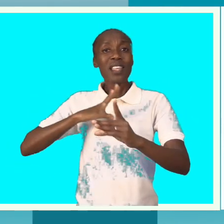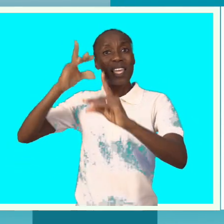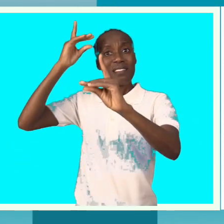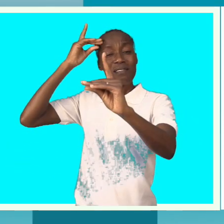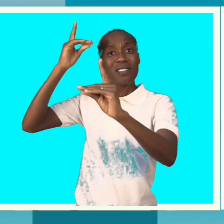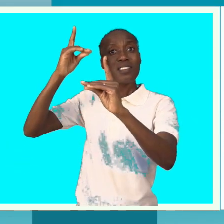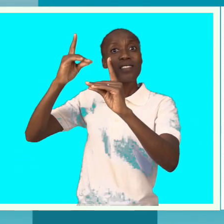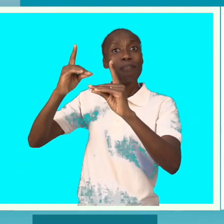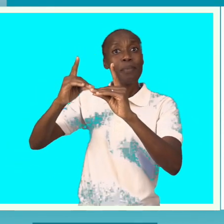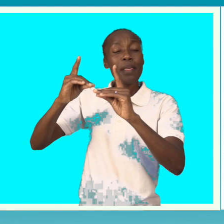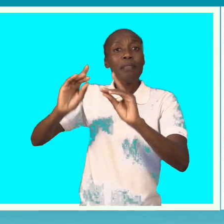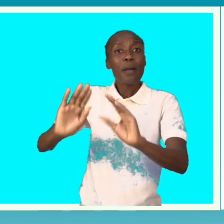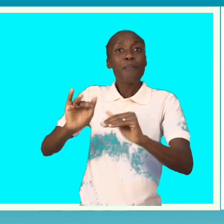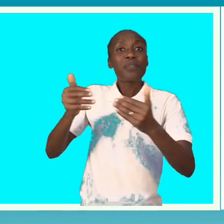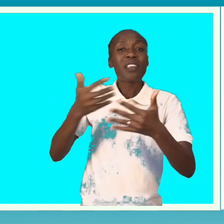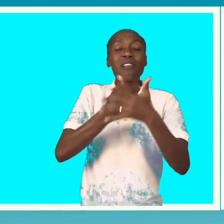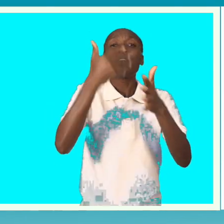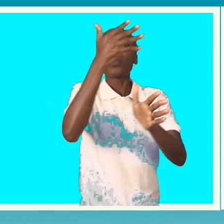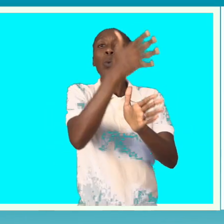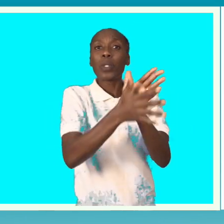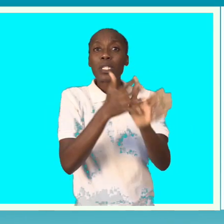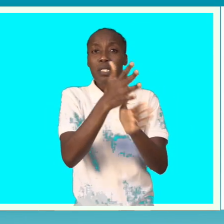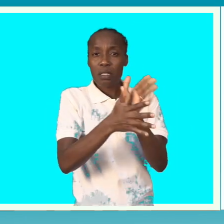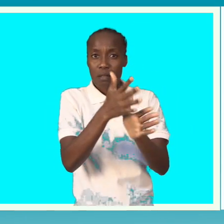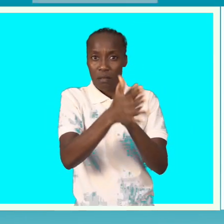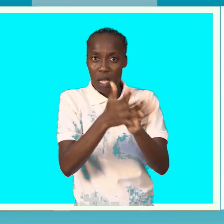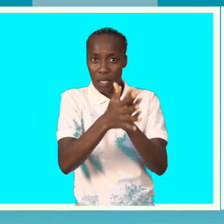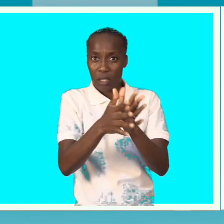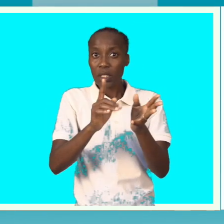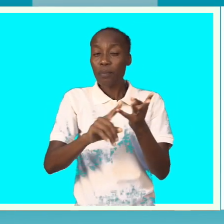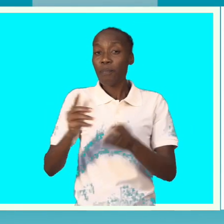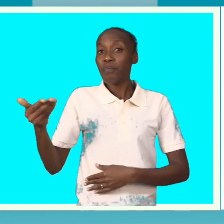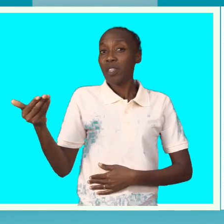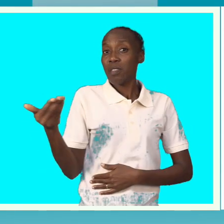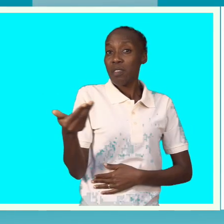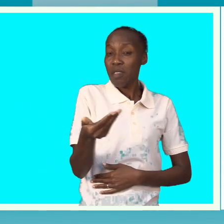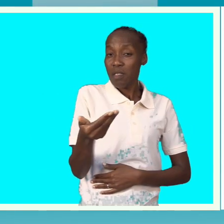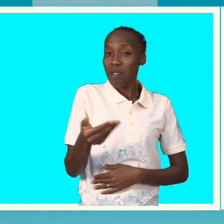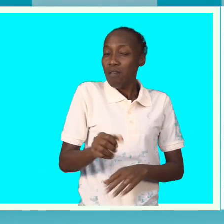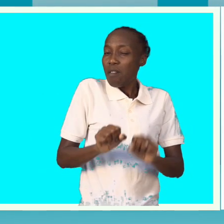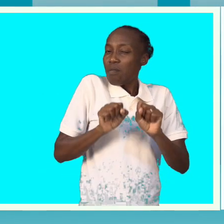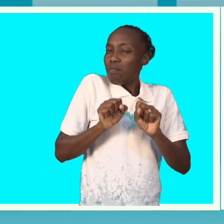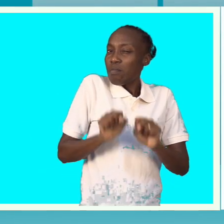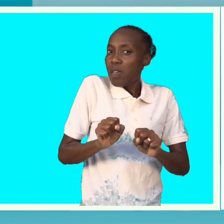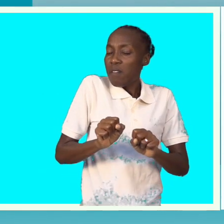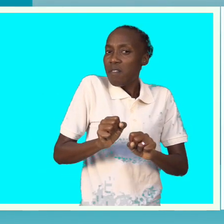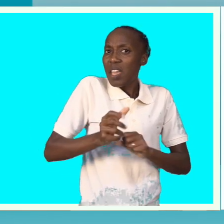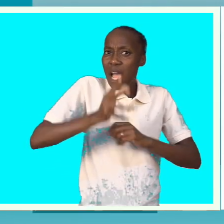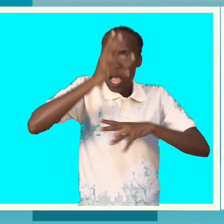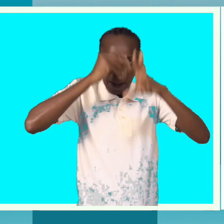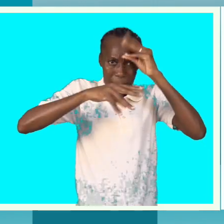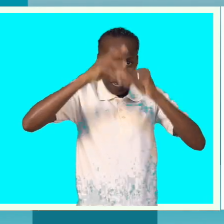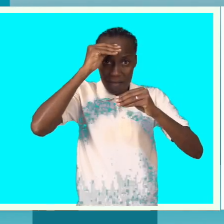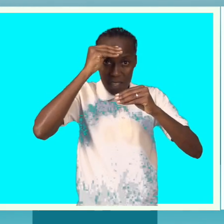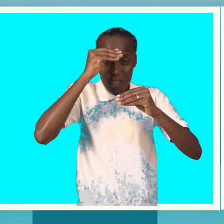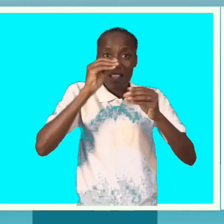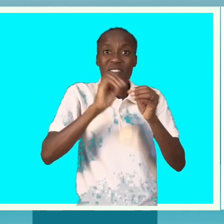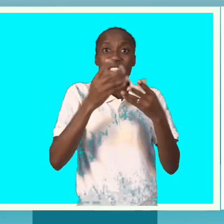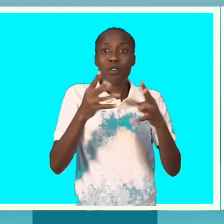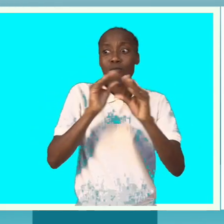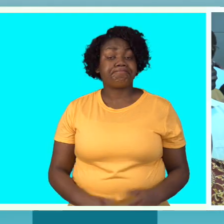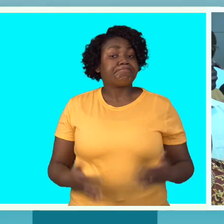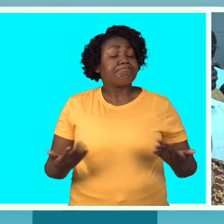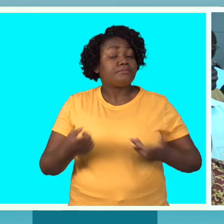língua de sinais, em que ele vai ter que aprender a trabalhar com a língua de